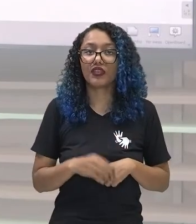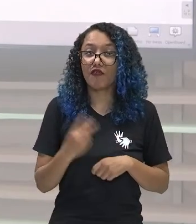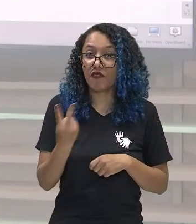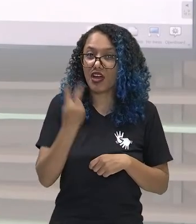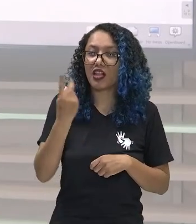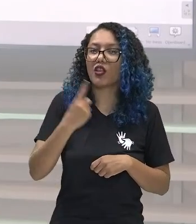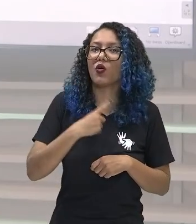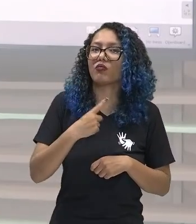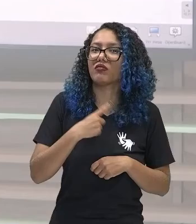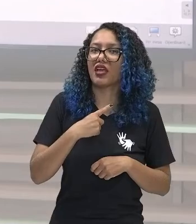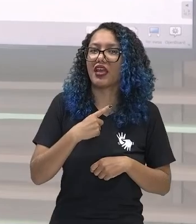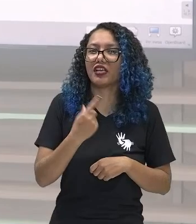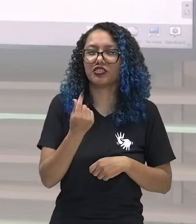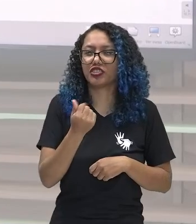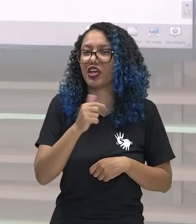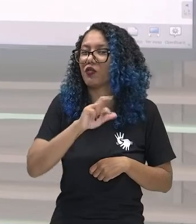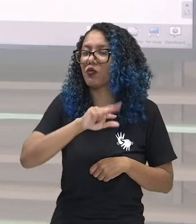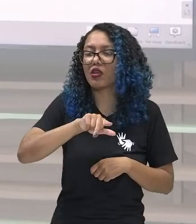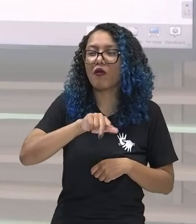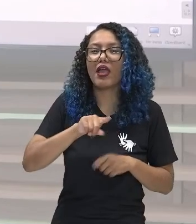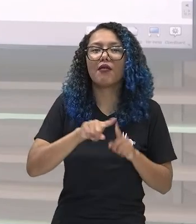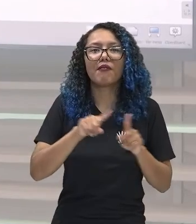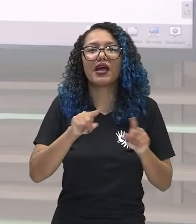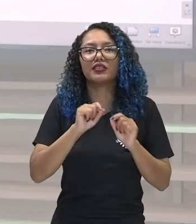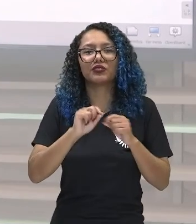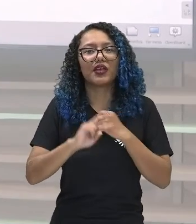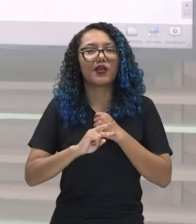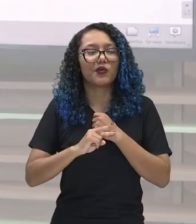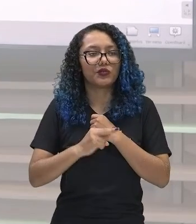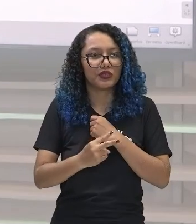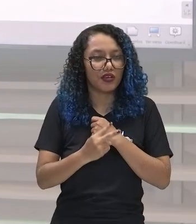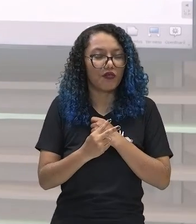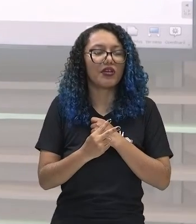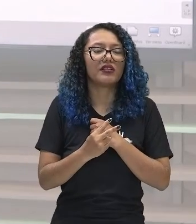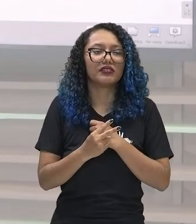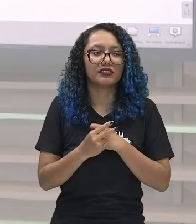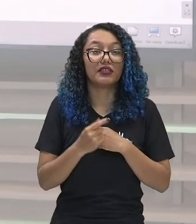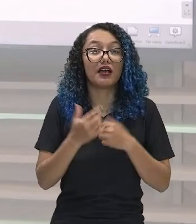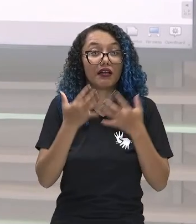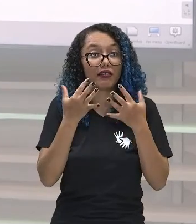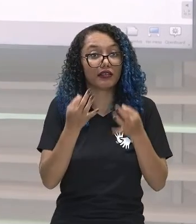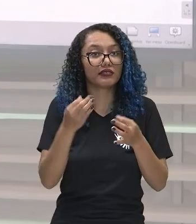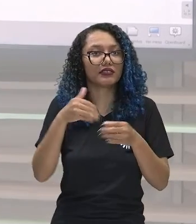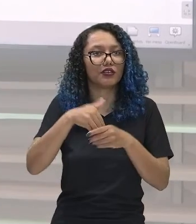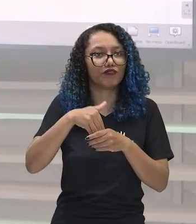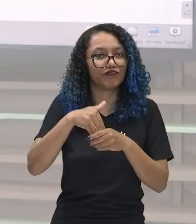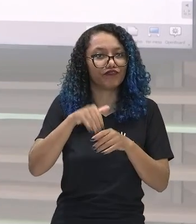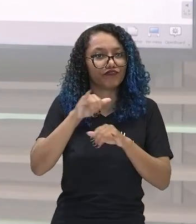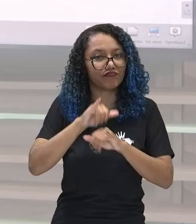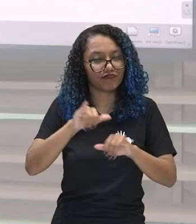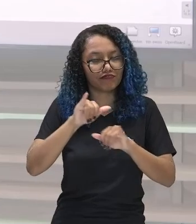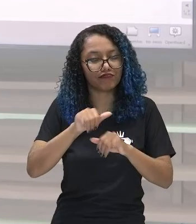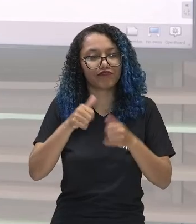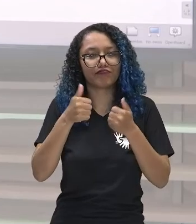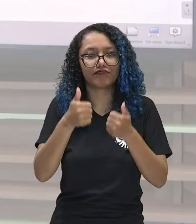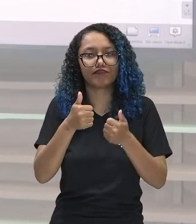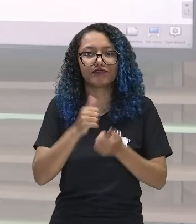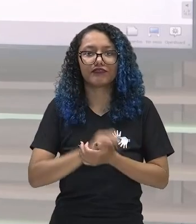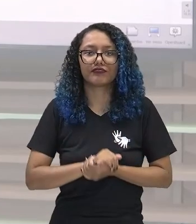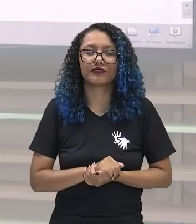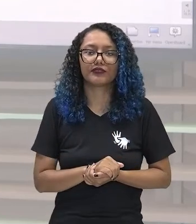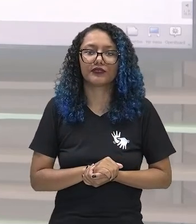é custo de consequências. Então, muito atento aí na campanha eleitoral. Vamos continuar aprendendo ainda